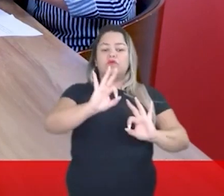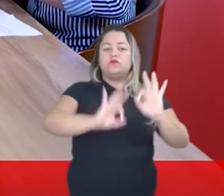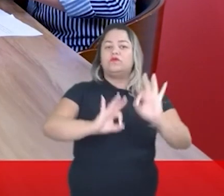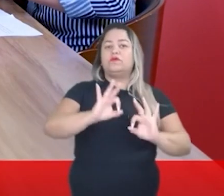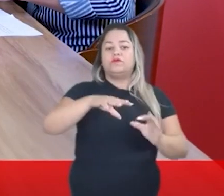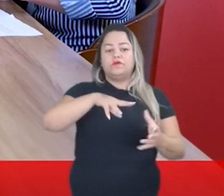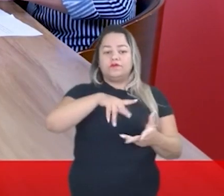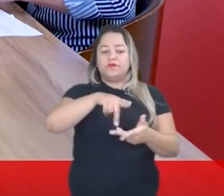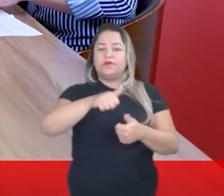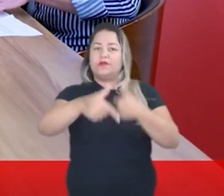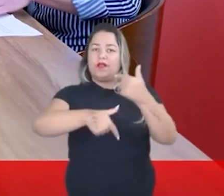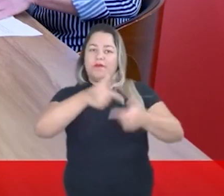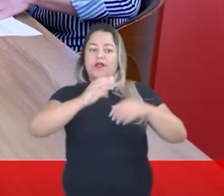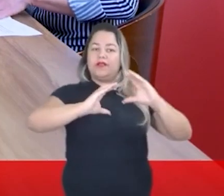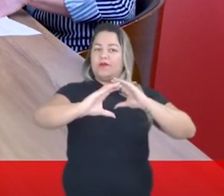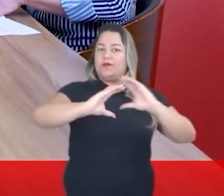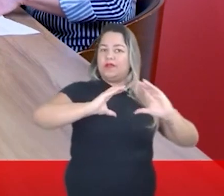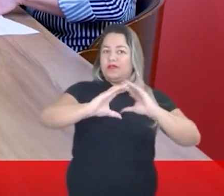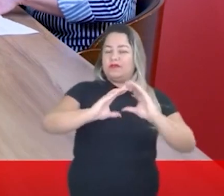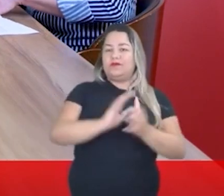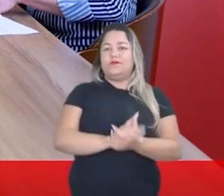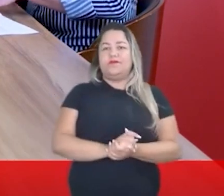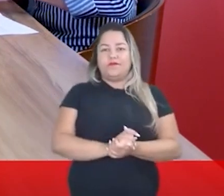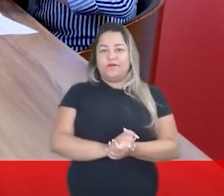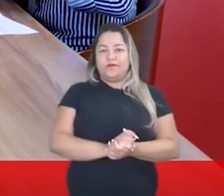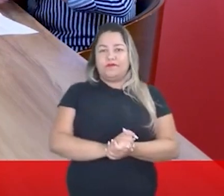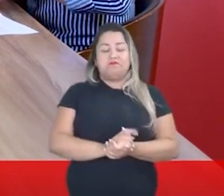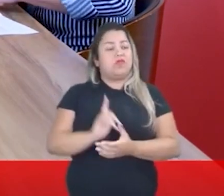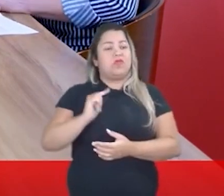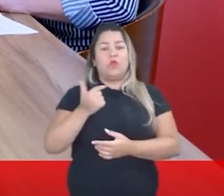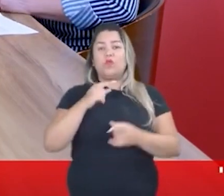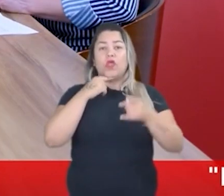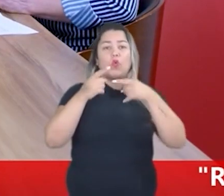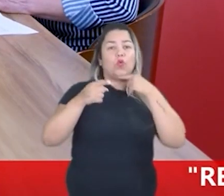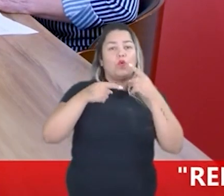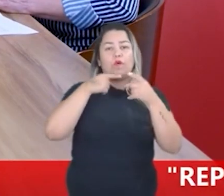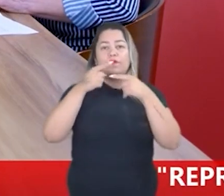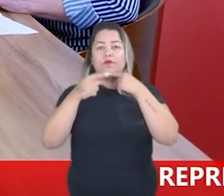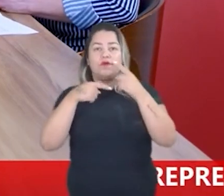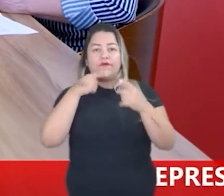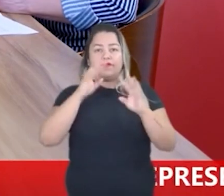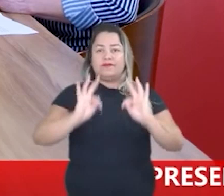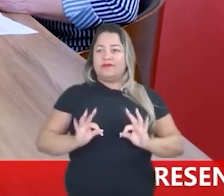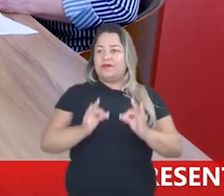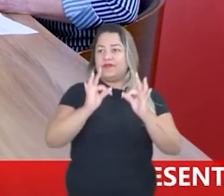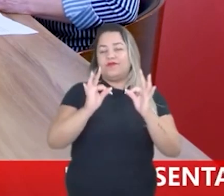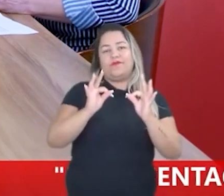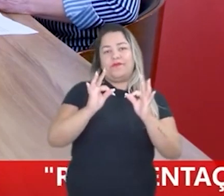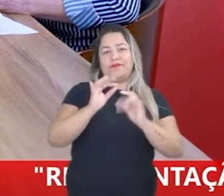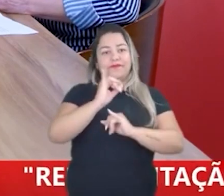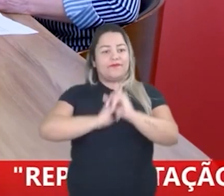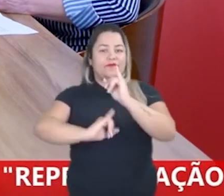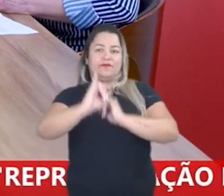trabalho, seja também na comunicação. E não tenho dúvidas que essa questão das tecnologias digitais veio